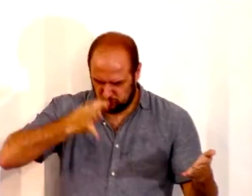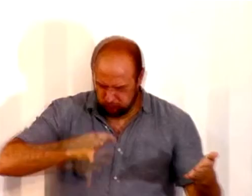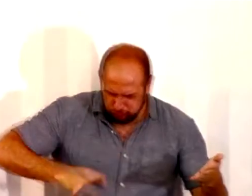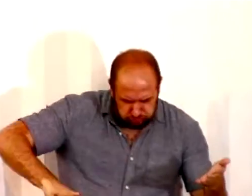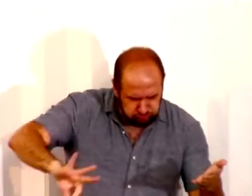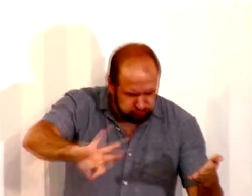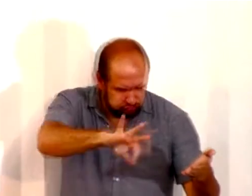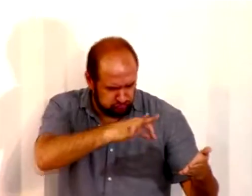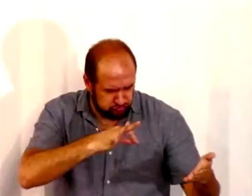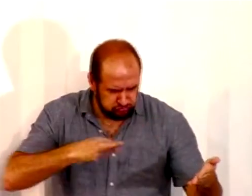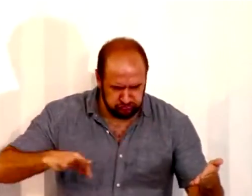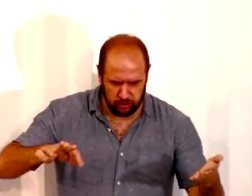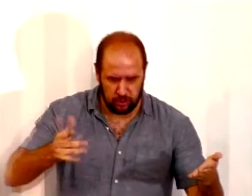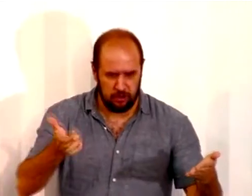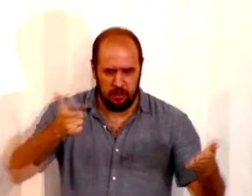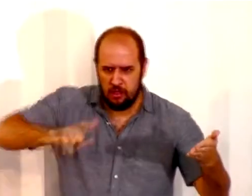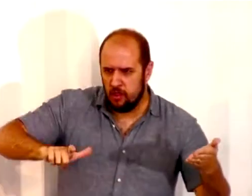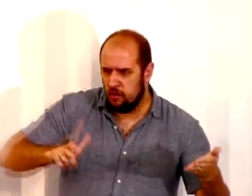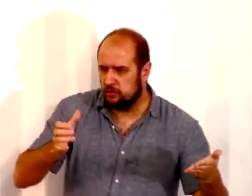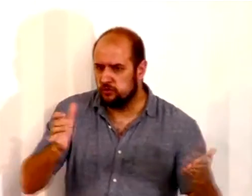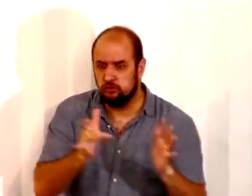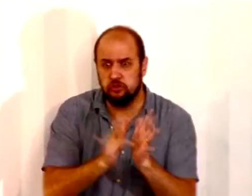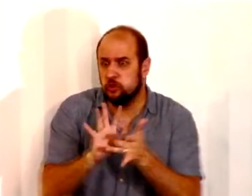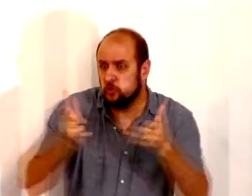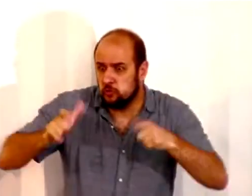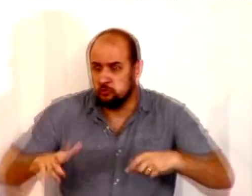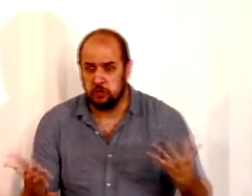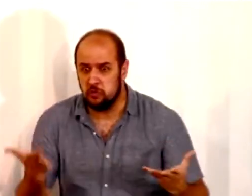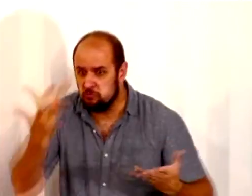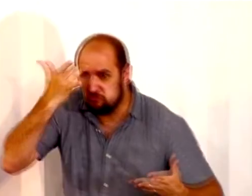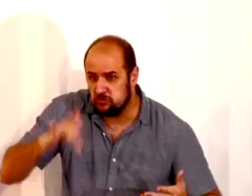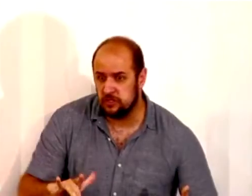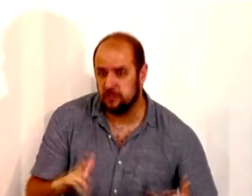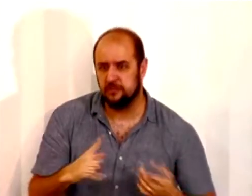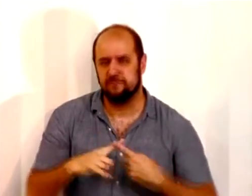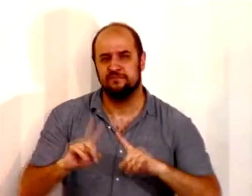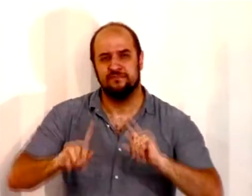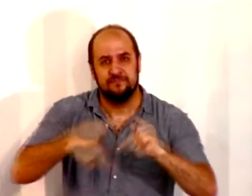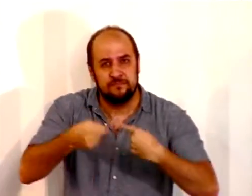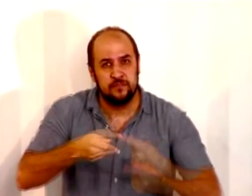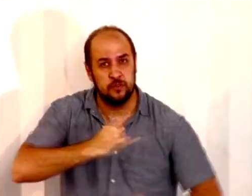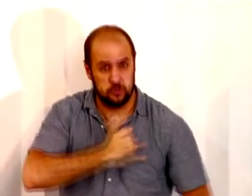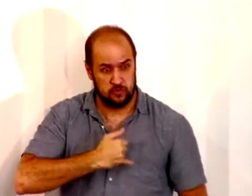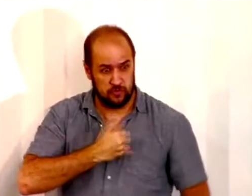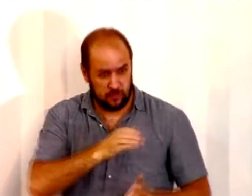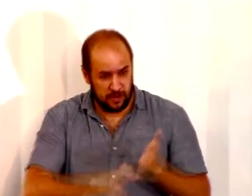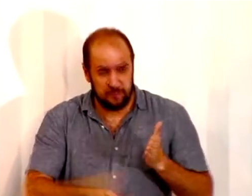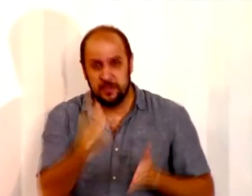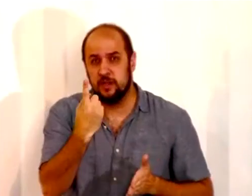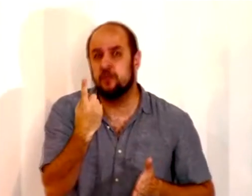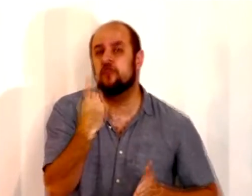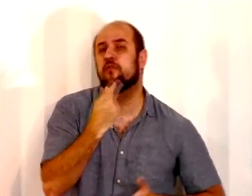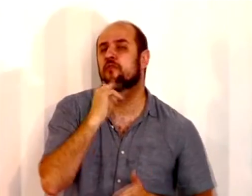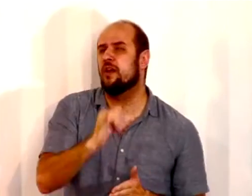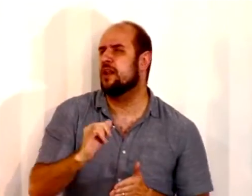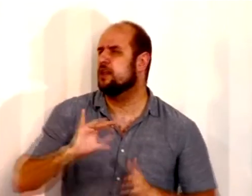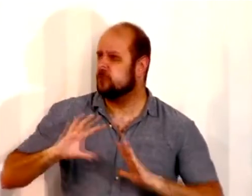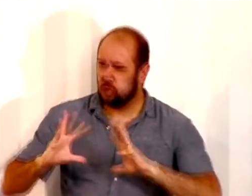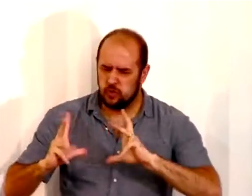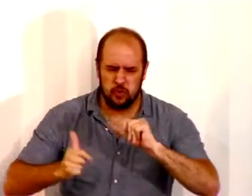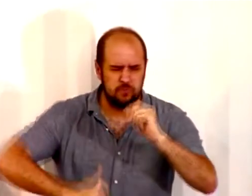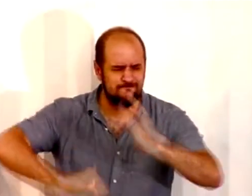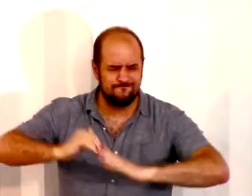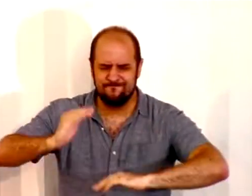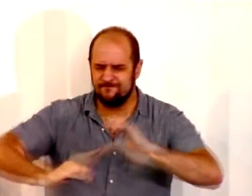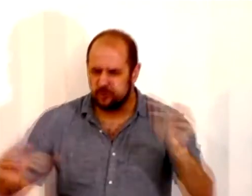face do abismo. Onde é que está Jesus? Onde é que está o Filho? Mas você lê João capítulo 1 e diz: todas as coisas foram feitas por